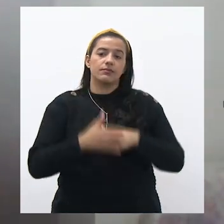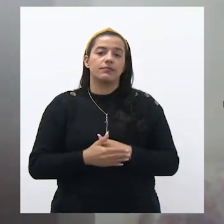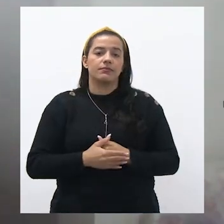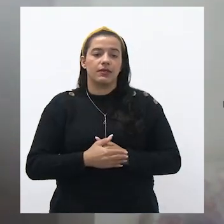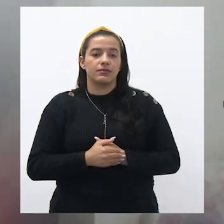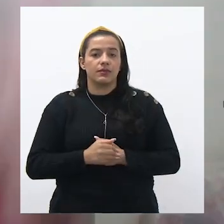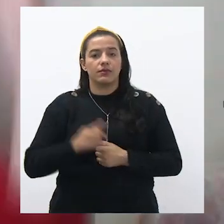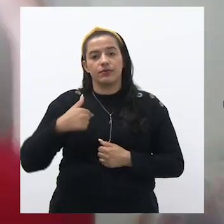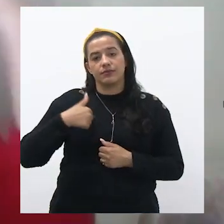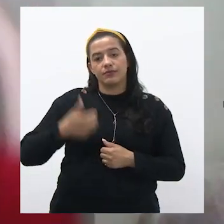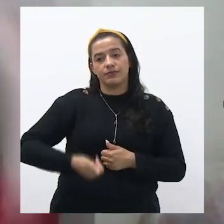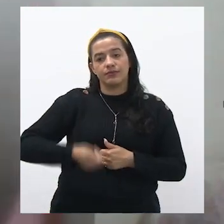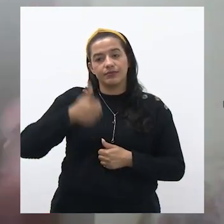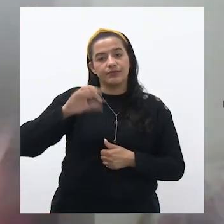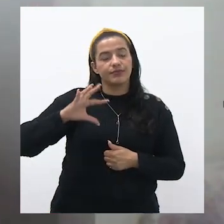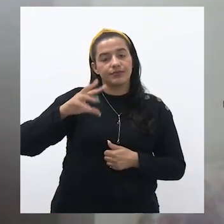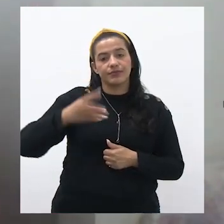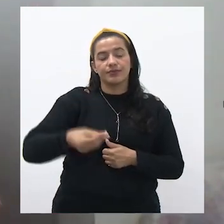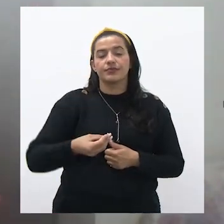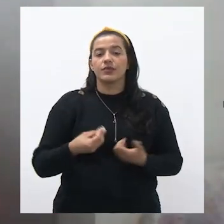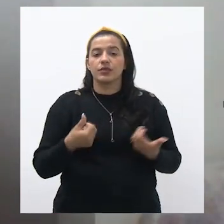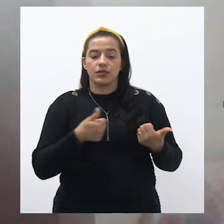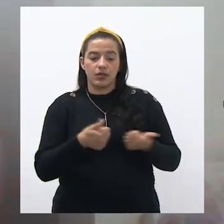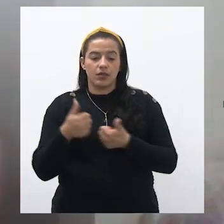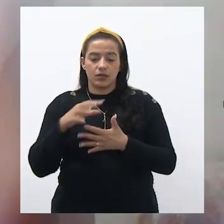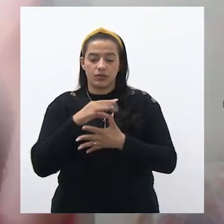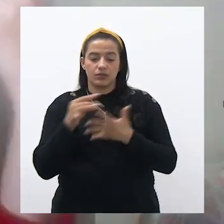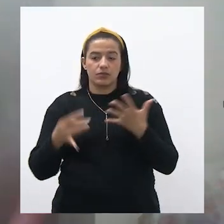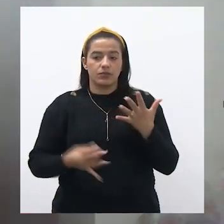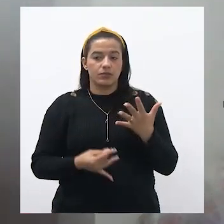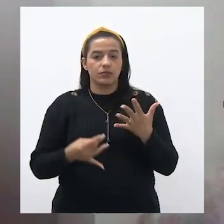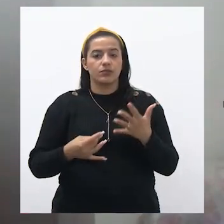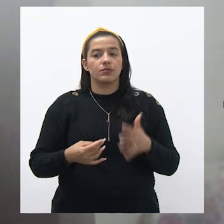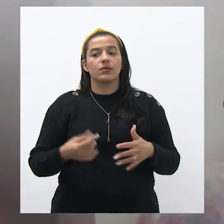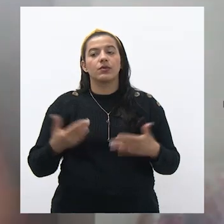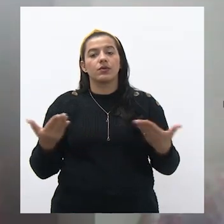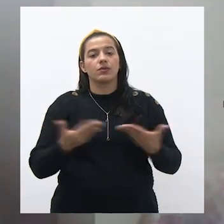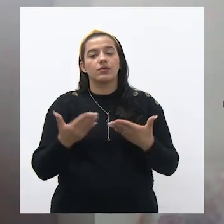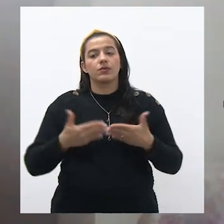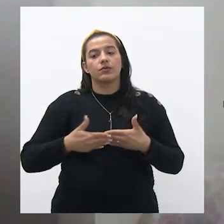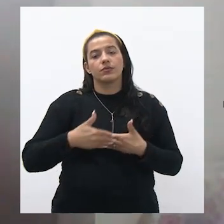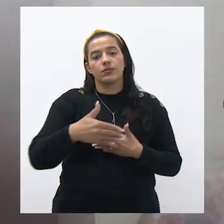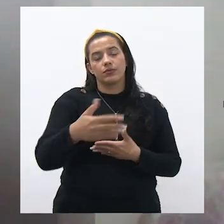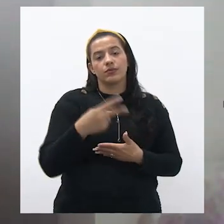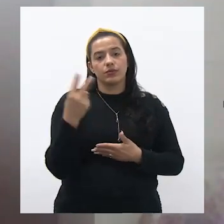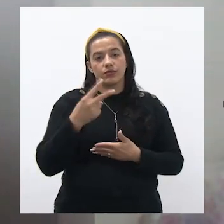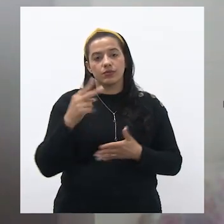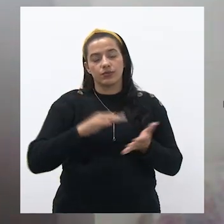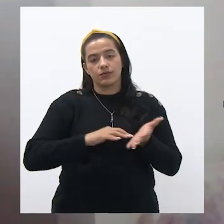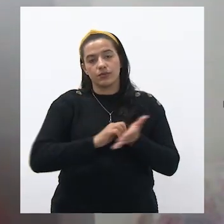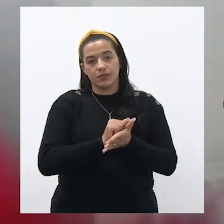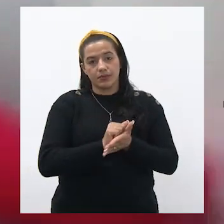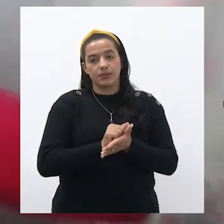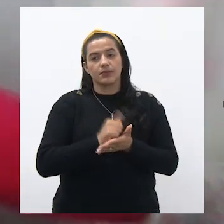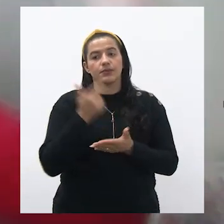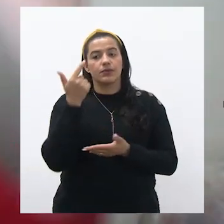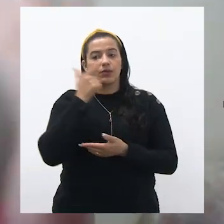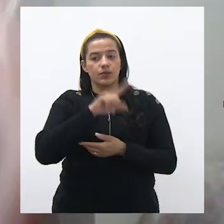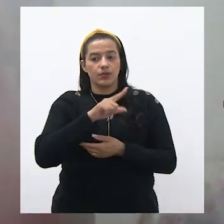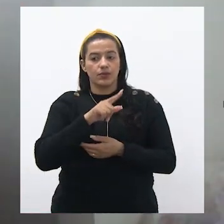esse instrumento tem, de fato, essas características. A gente começa agora, o segundo preenchimento das rubricas